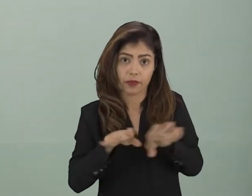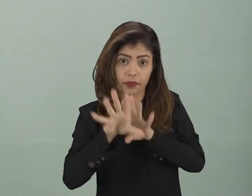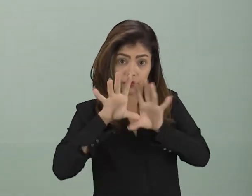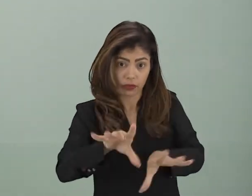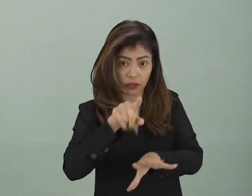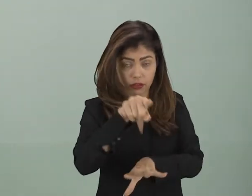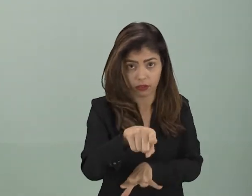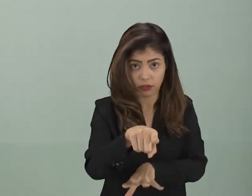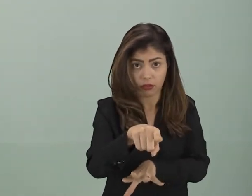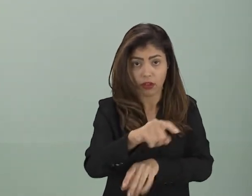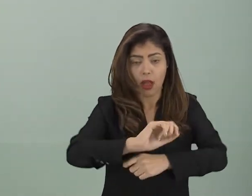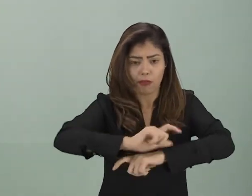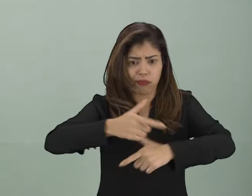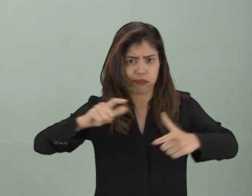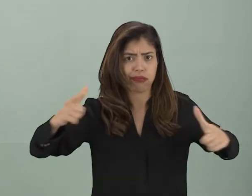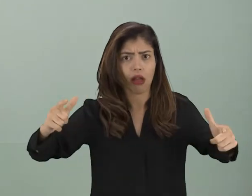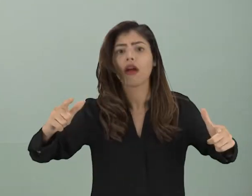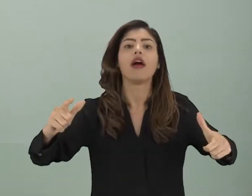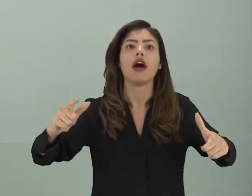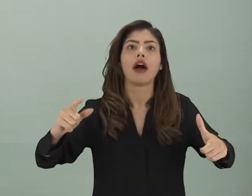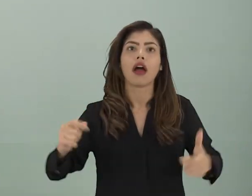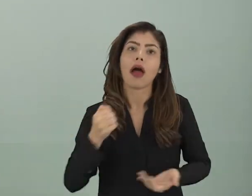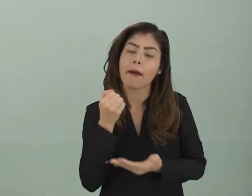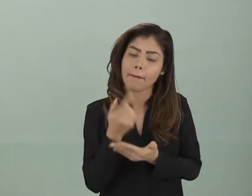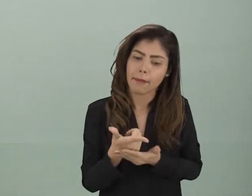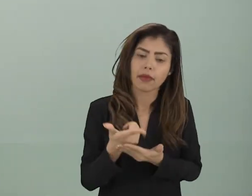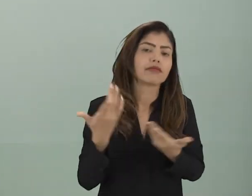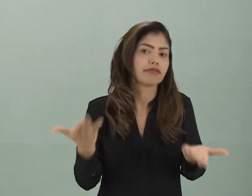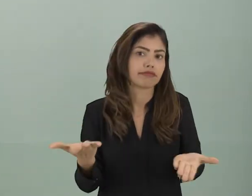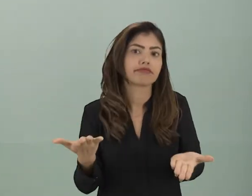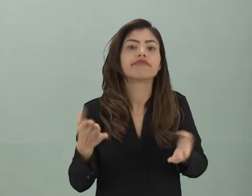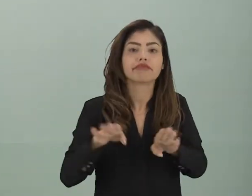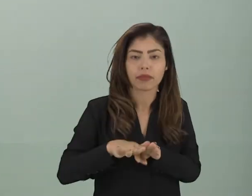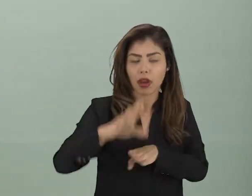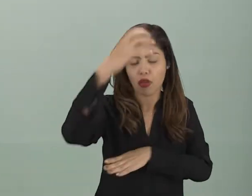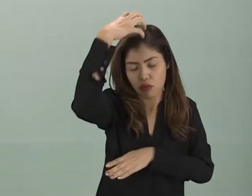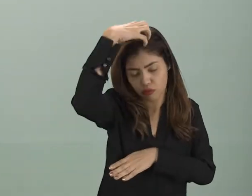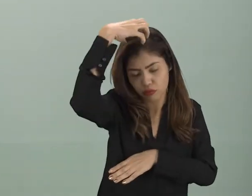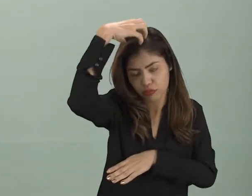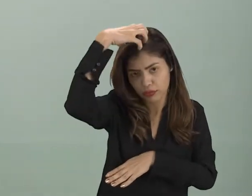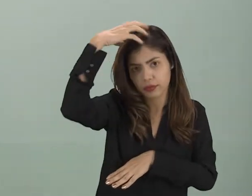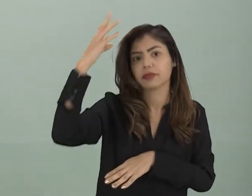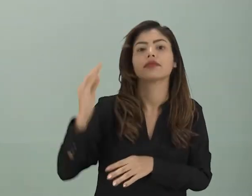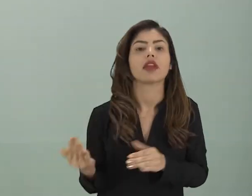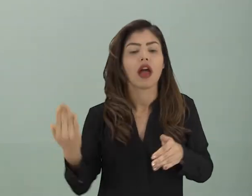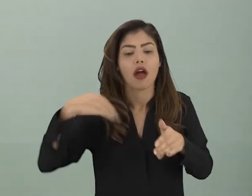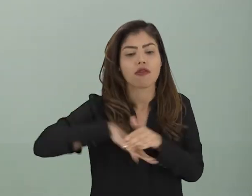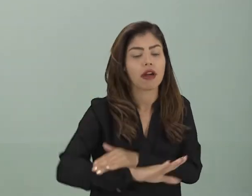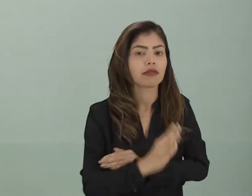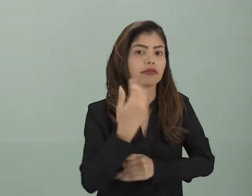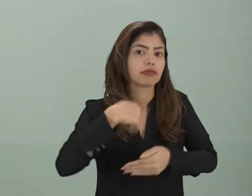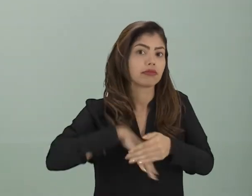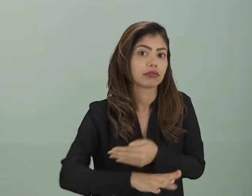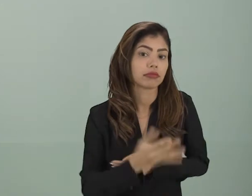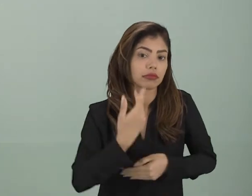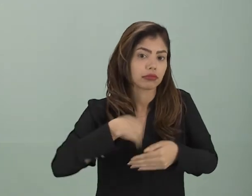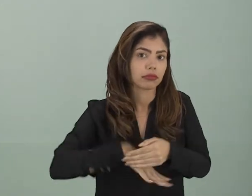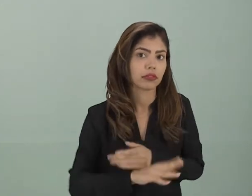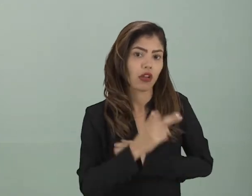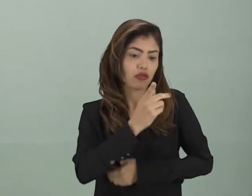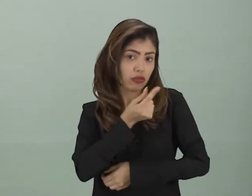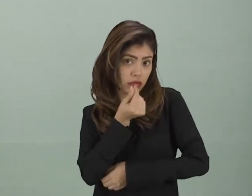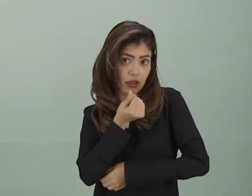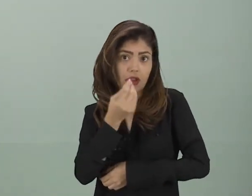desse período era grandioso, e isso era pago para quem? Para a coroa. Então a coroa estava guardando esse dinheiro